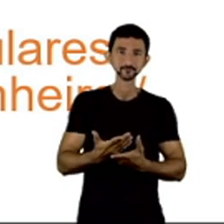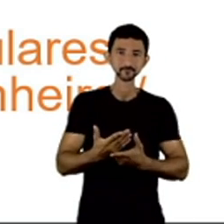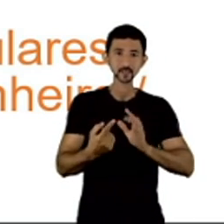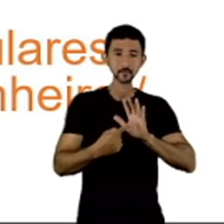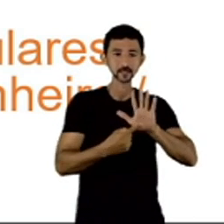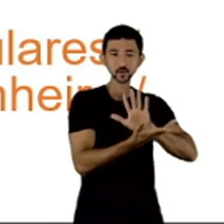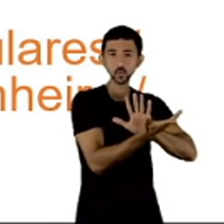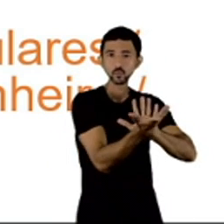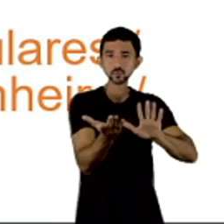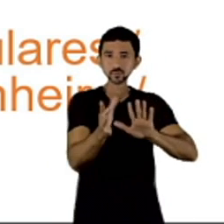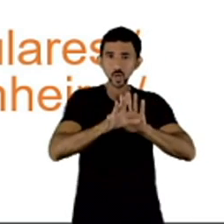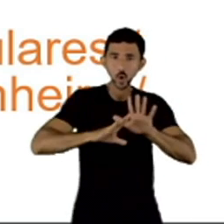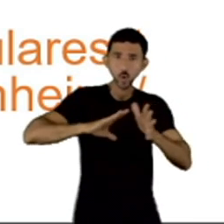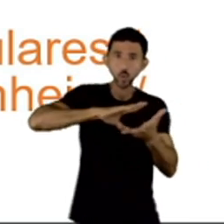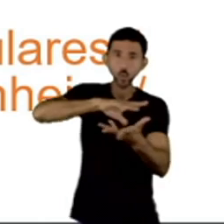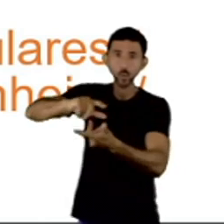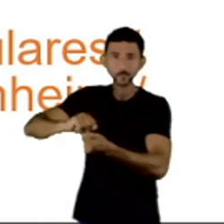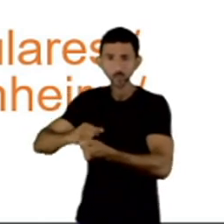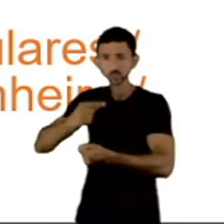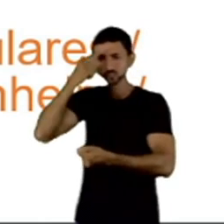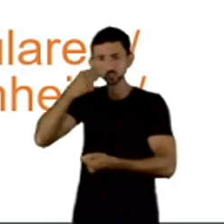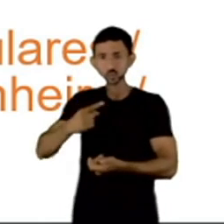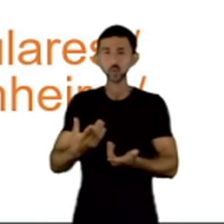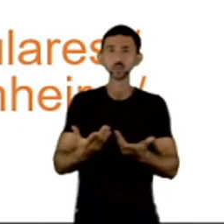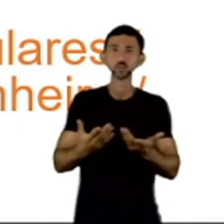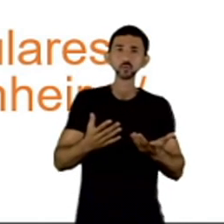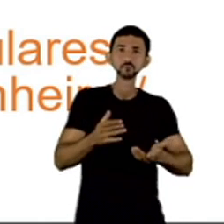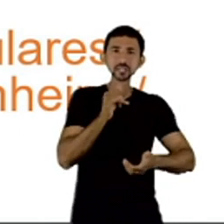para o mundo como dono, né,